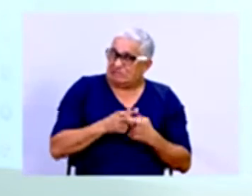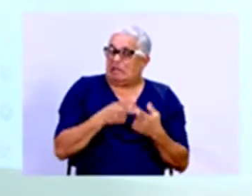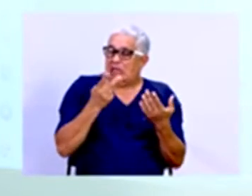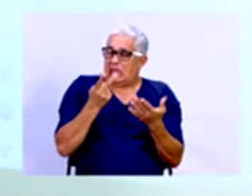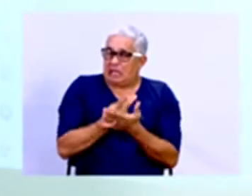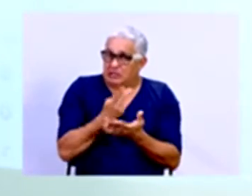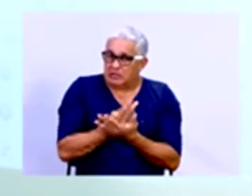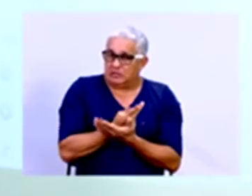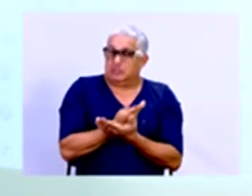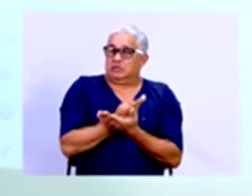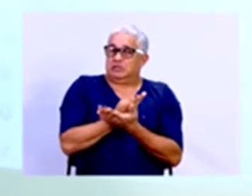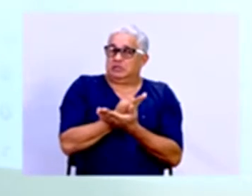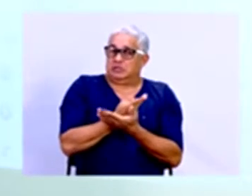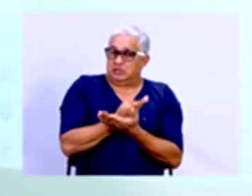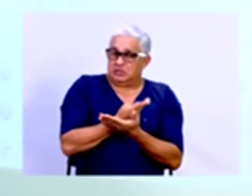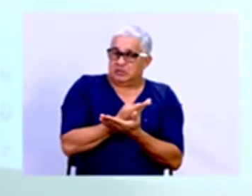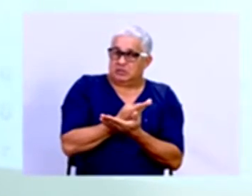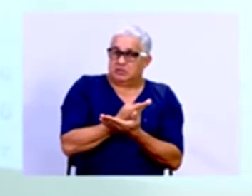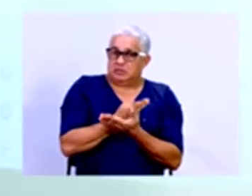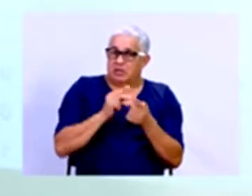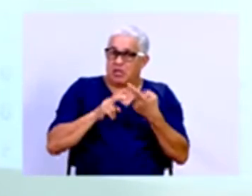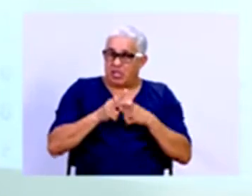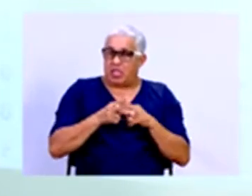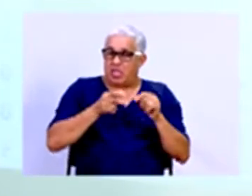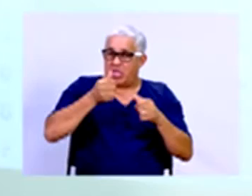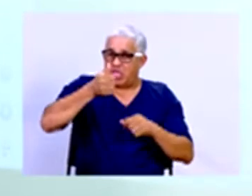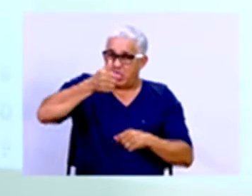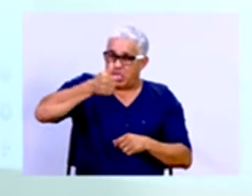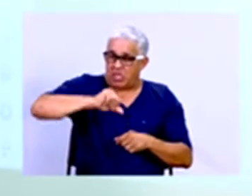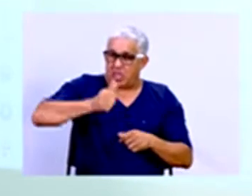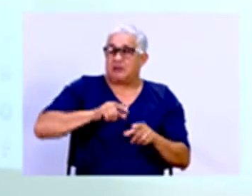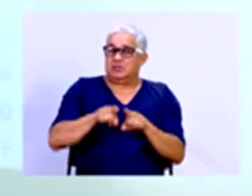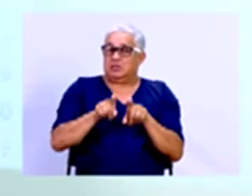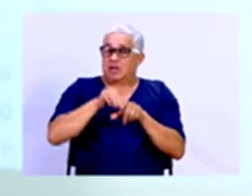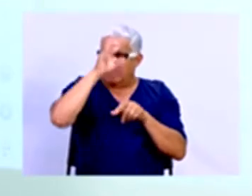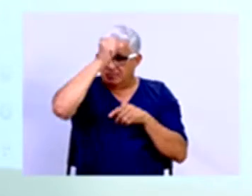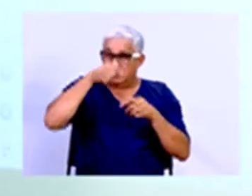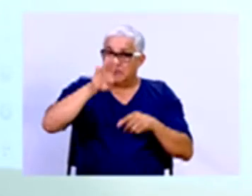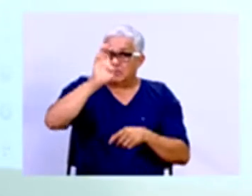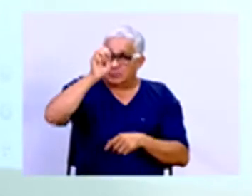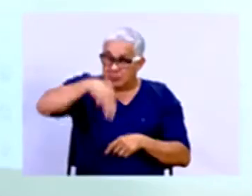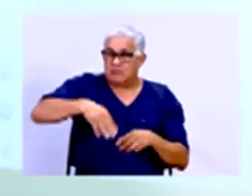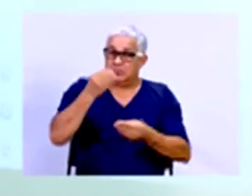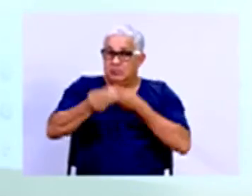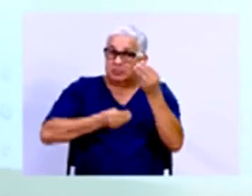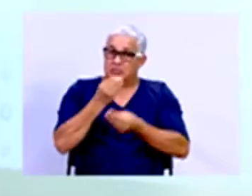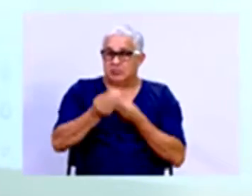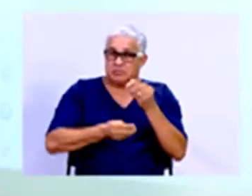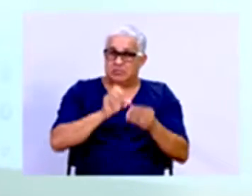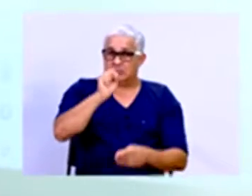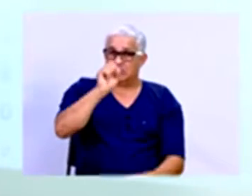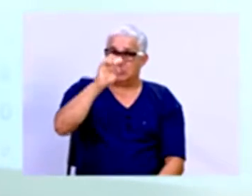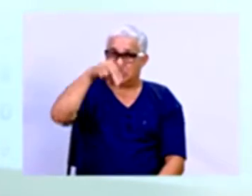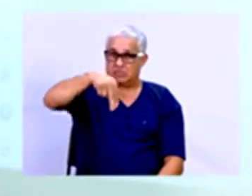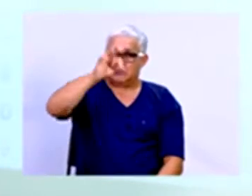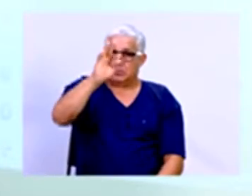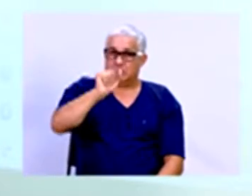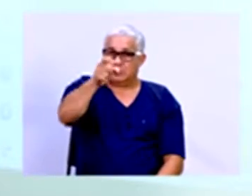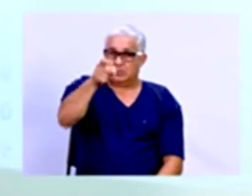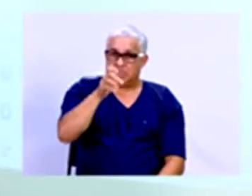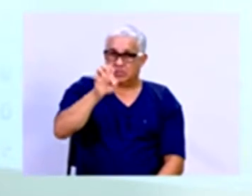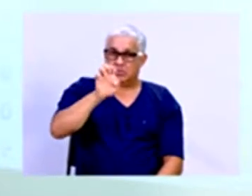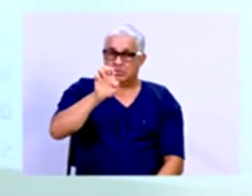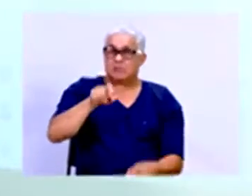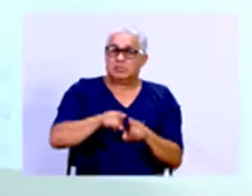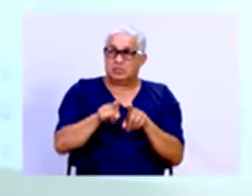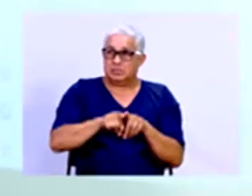que não seja de lógica, né, corrigindo o problema da linguagem. Aprendam bem como que funciona a sua sintaxe, né? E depois você parte para as outras